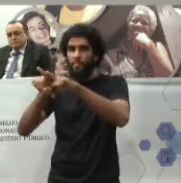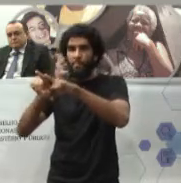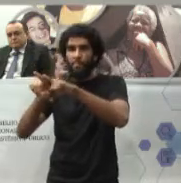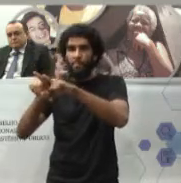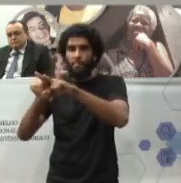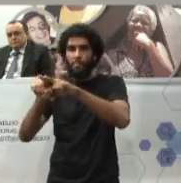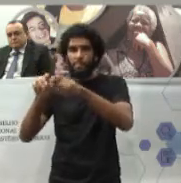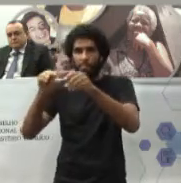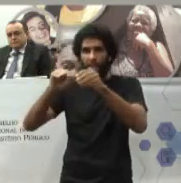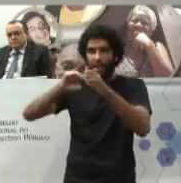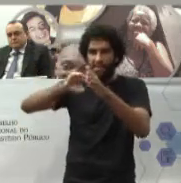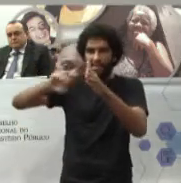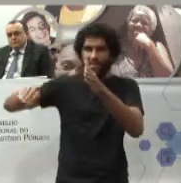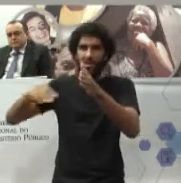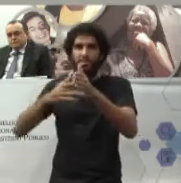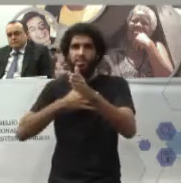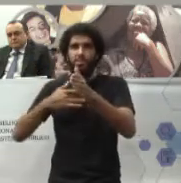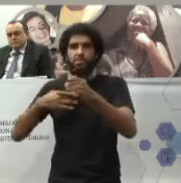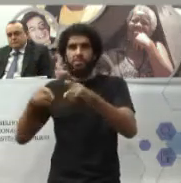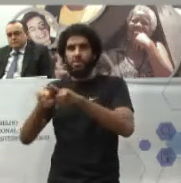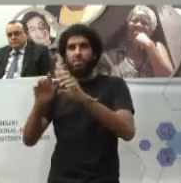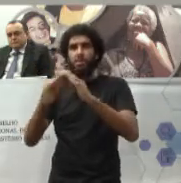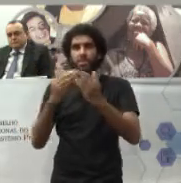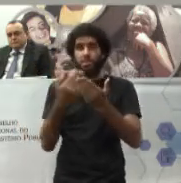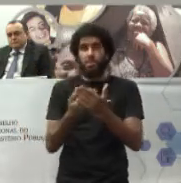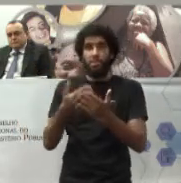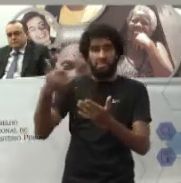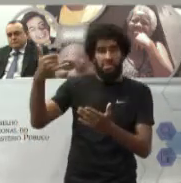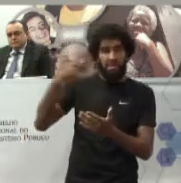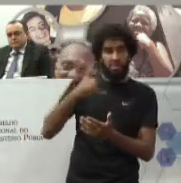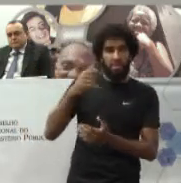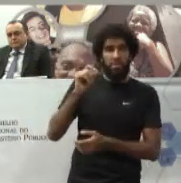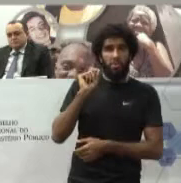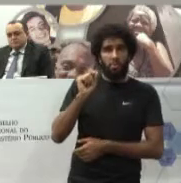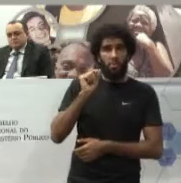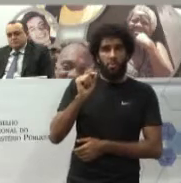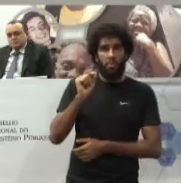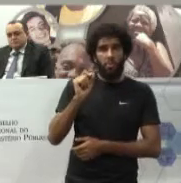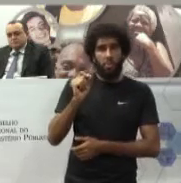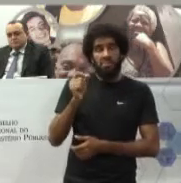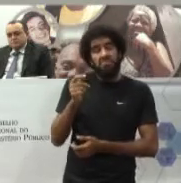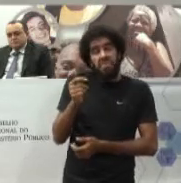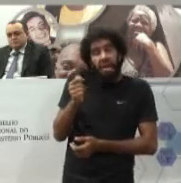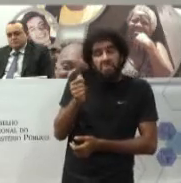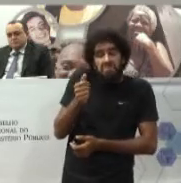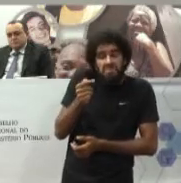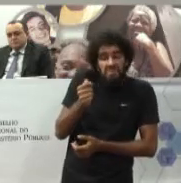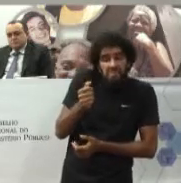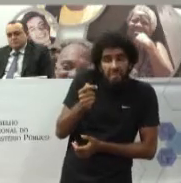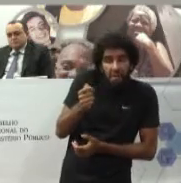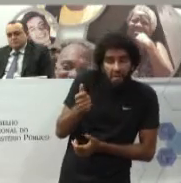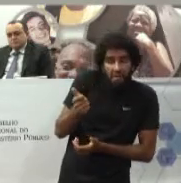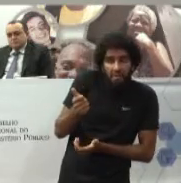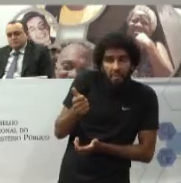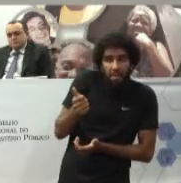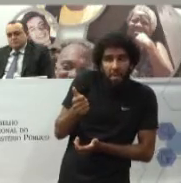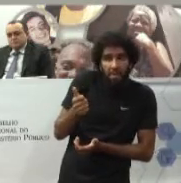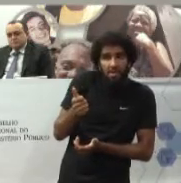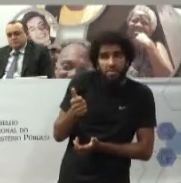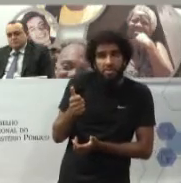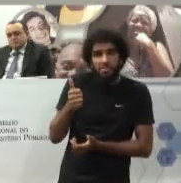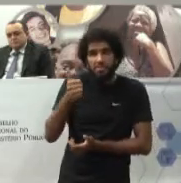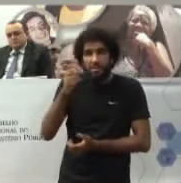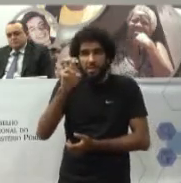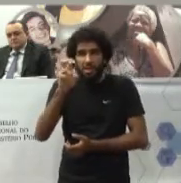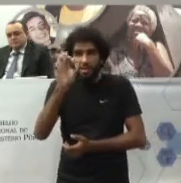a a notícia que recebemos que talvez está se negociando há hoje talvez a 15%